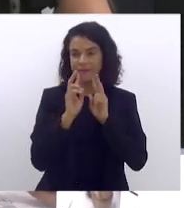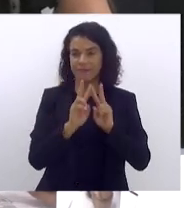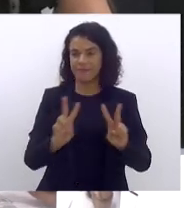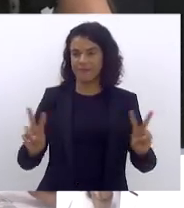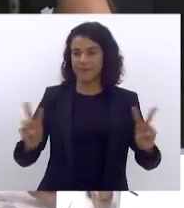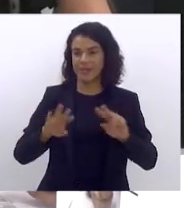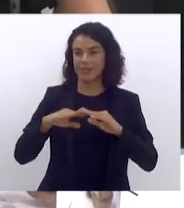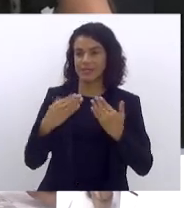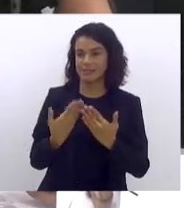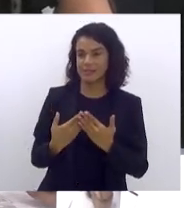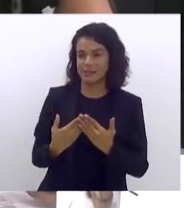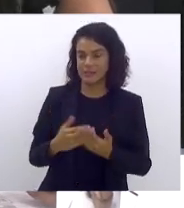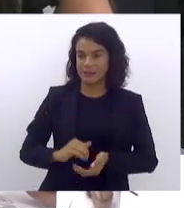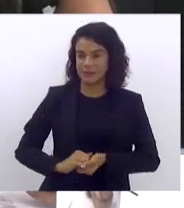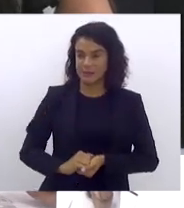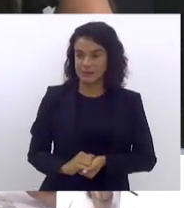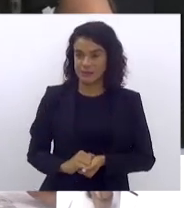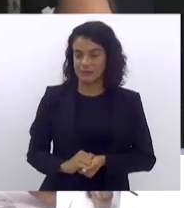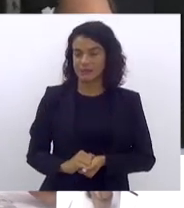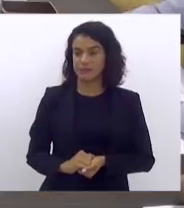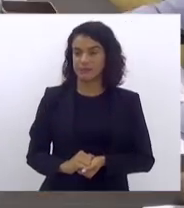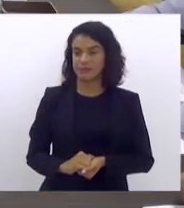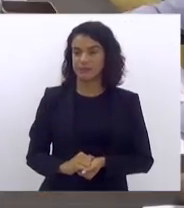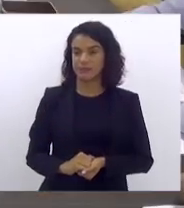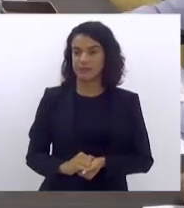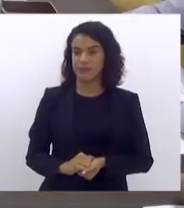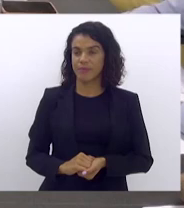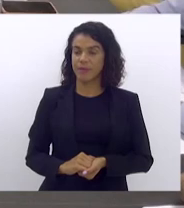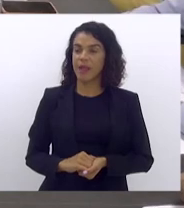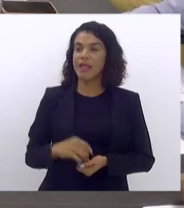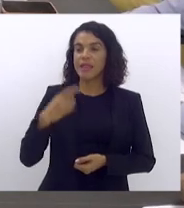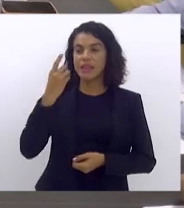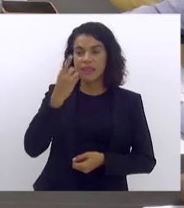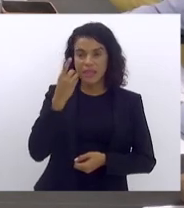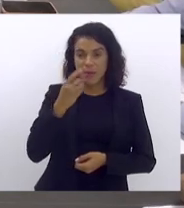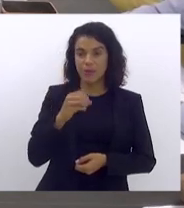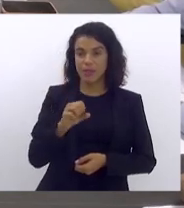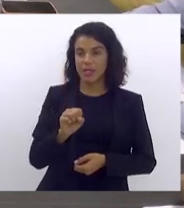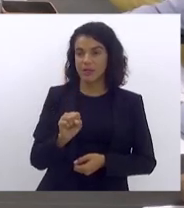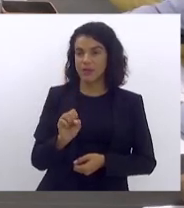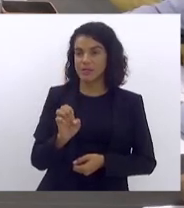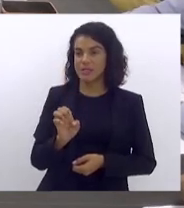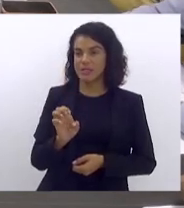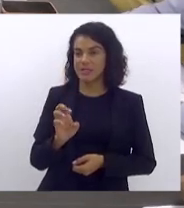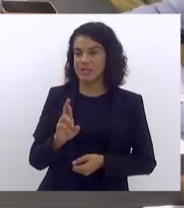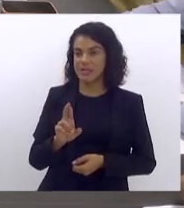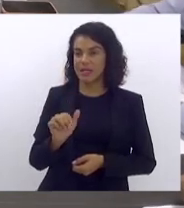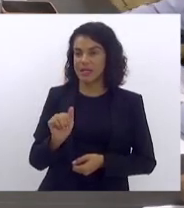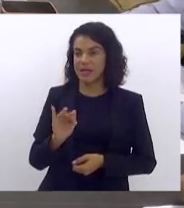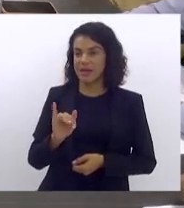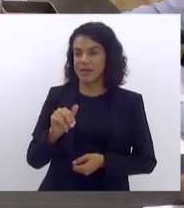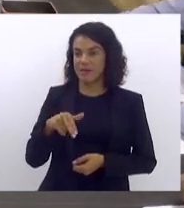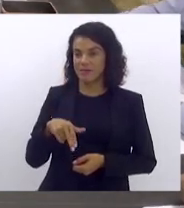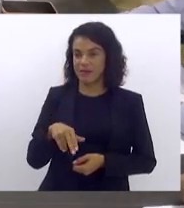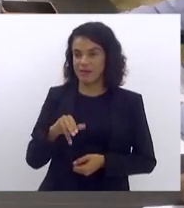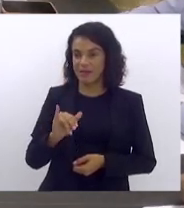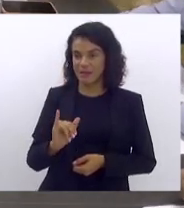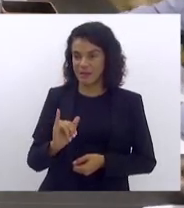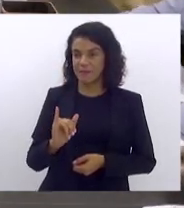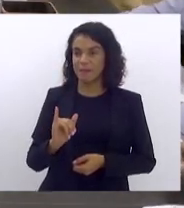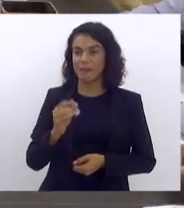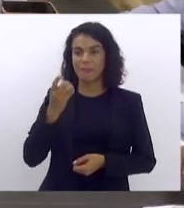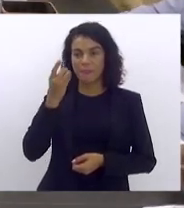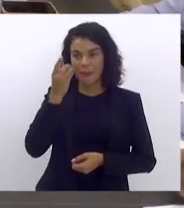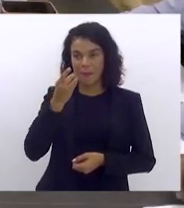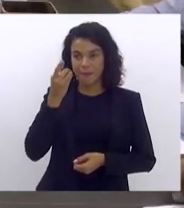escolas ultimamente. Muito obrigado. Pela deputado, hora, presidente. Deputado Serafim, deputado Delaroli, saudar a deputada Dani Monteiro. Se Vossa Excelência quiser